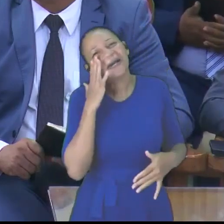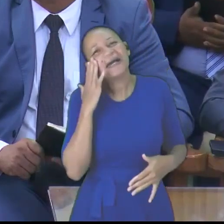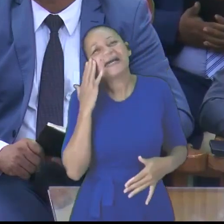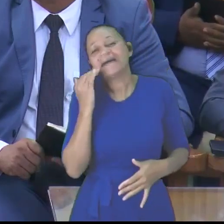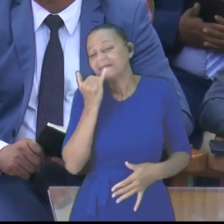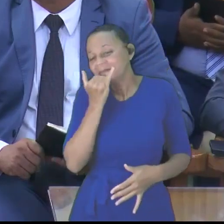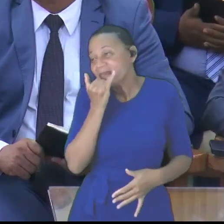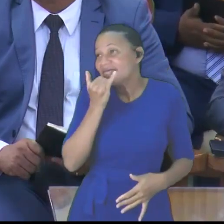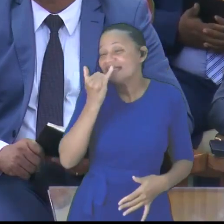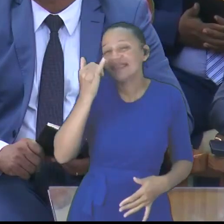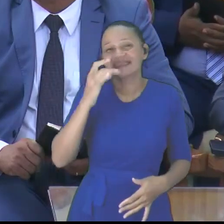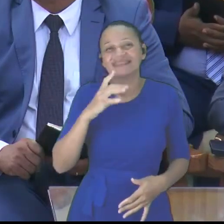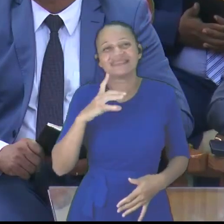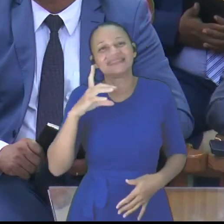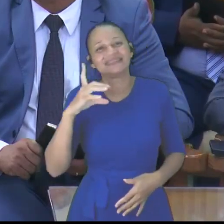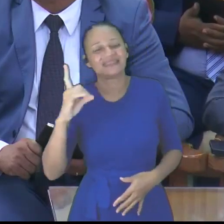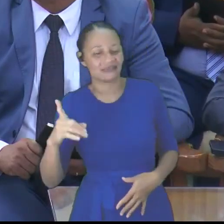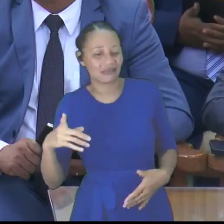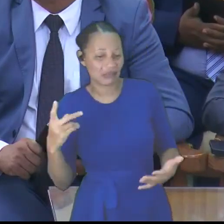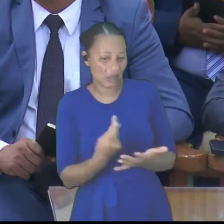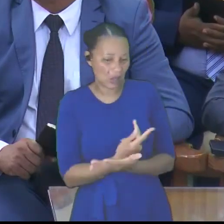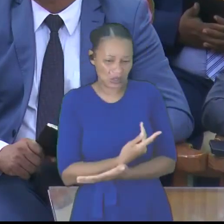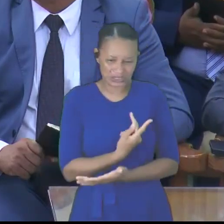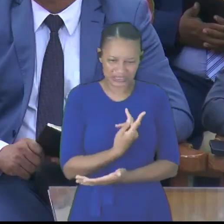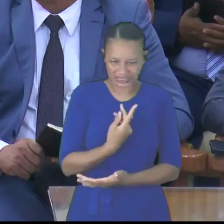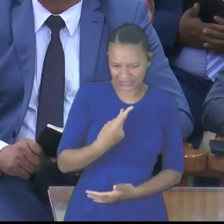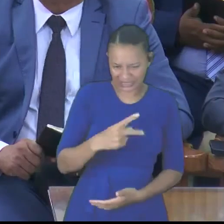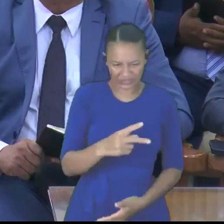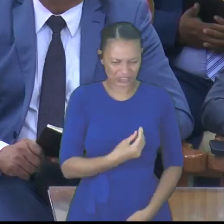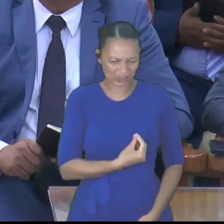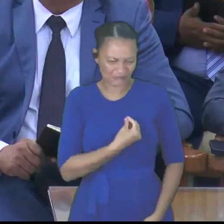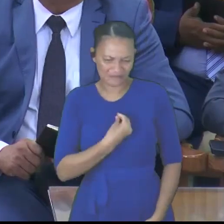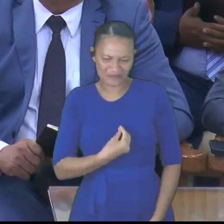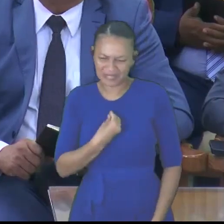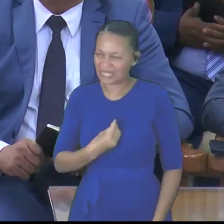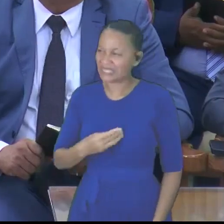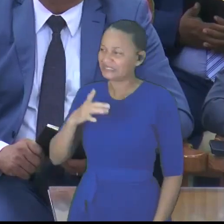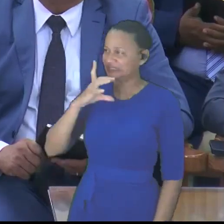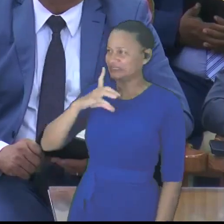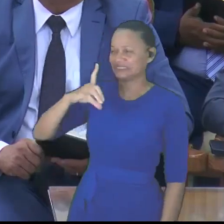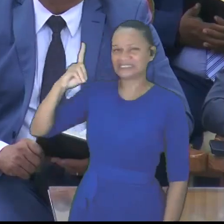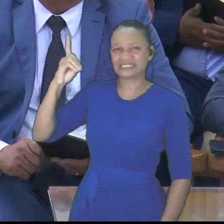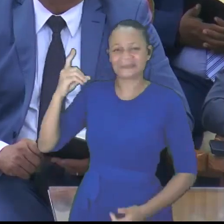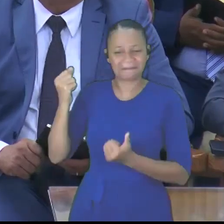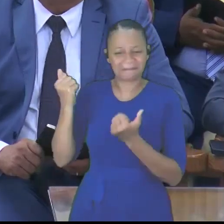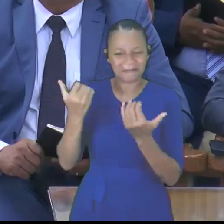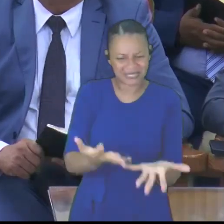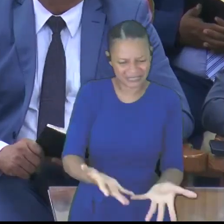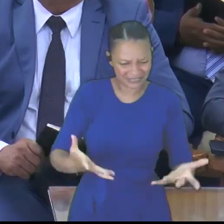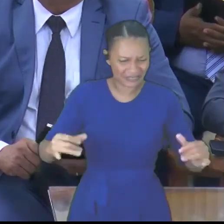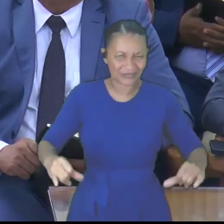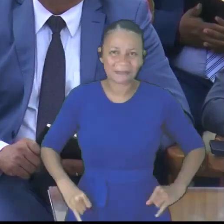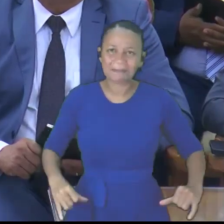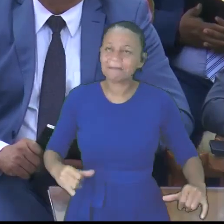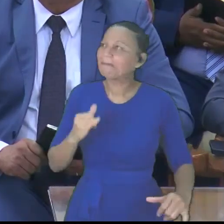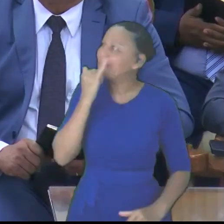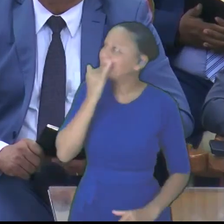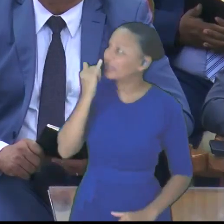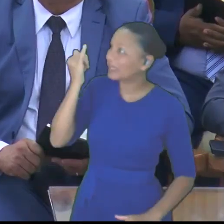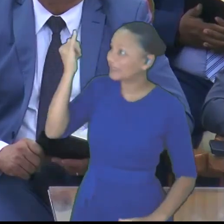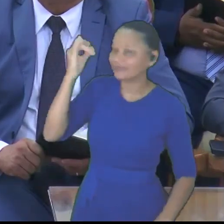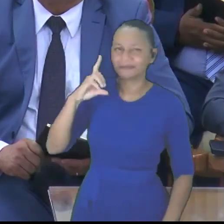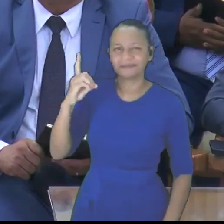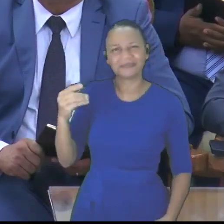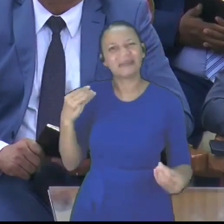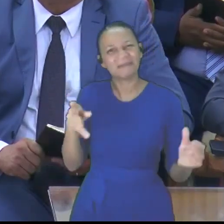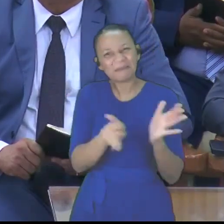Perdoe Deus pelo que aconteceu na sua vida. Você tem sofrido, Deus tem mandado o sofrimento. Perdoe Deus. Mas, irmão, não uma